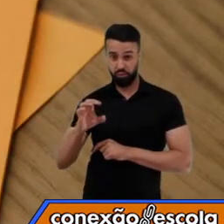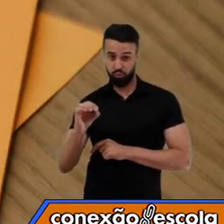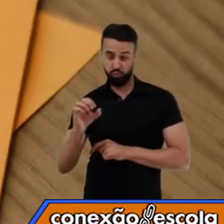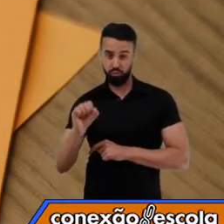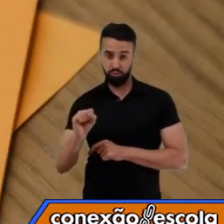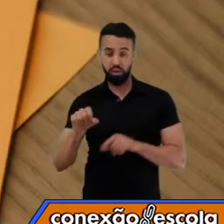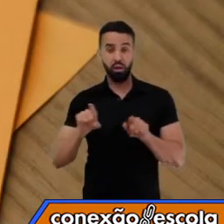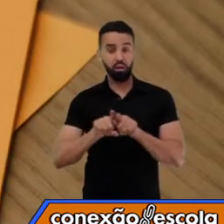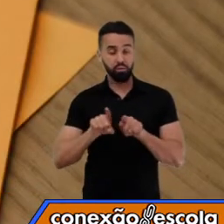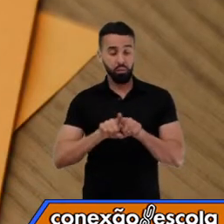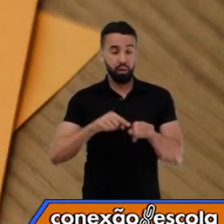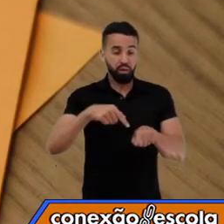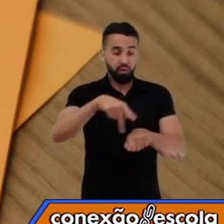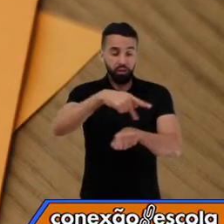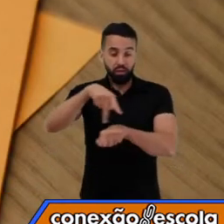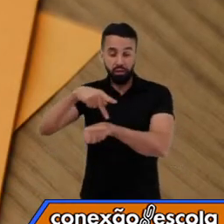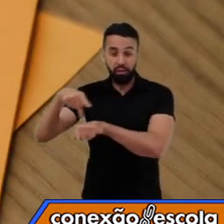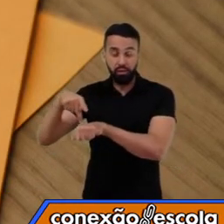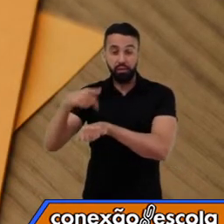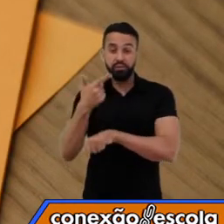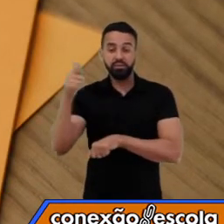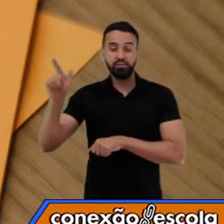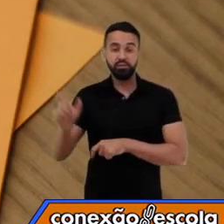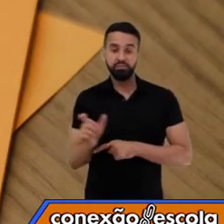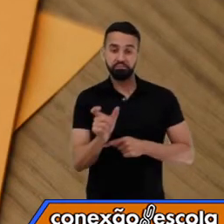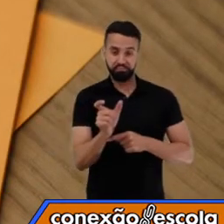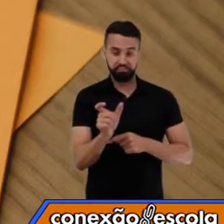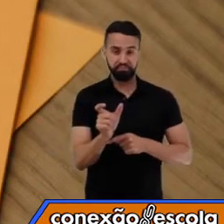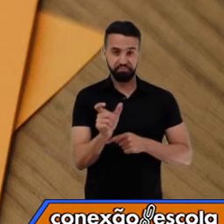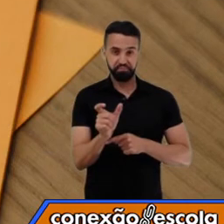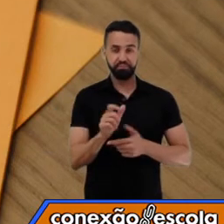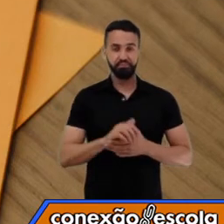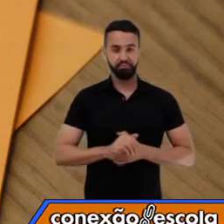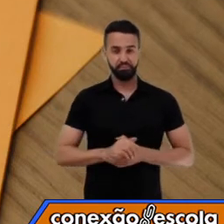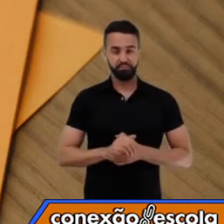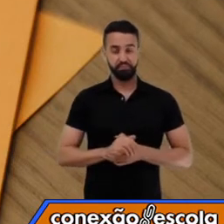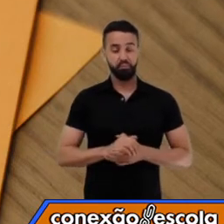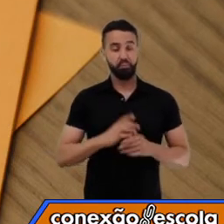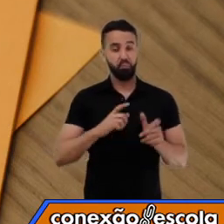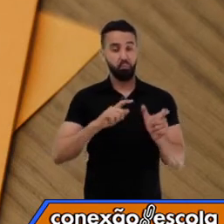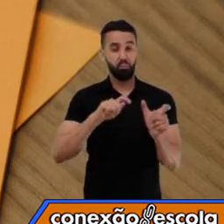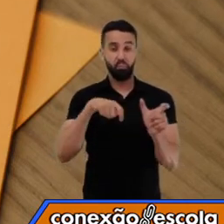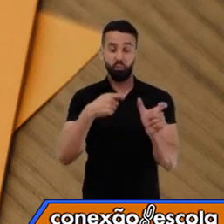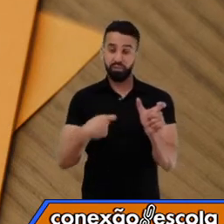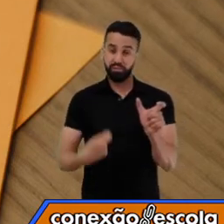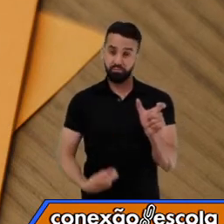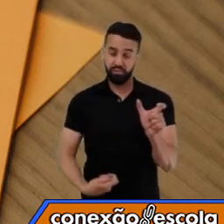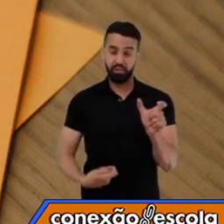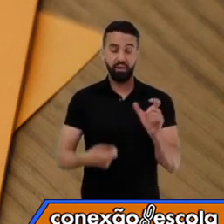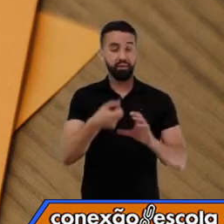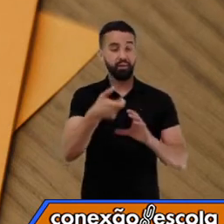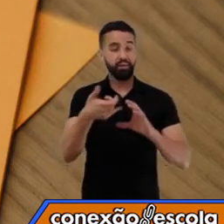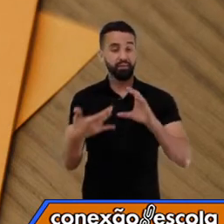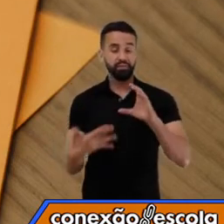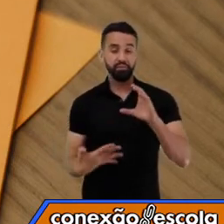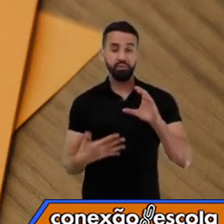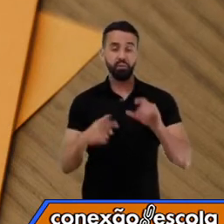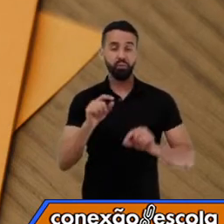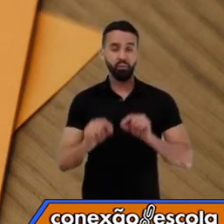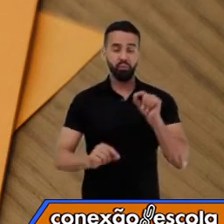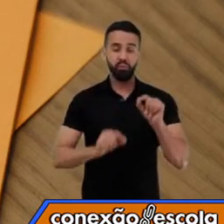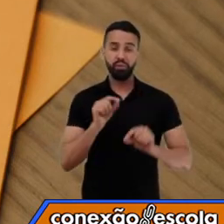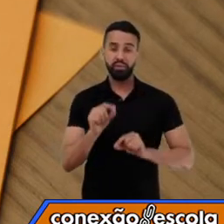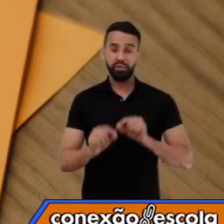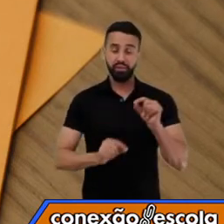vamos ver o que que é cada um desses itens a polissemia galera é a característica que a palavra tem